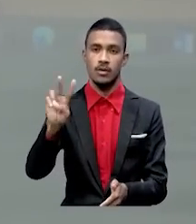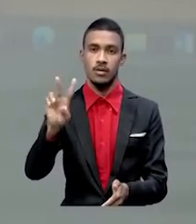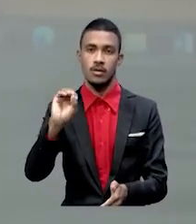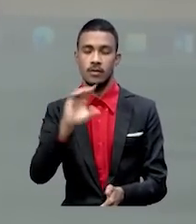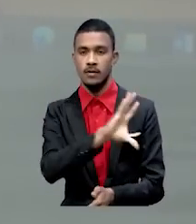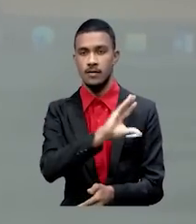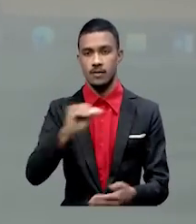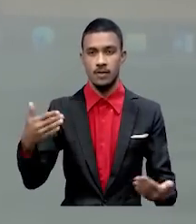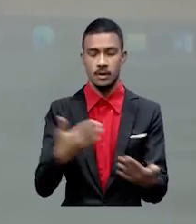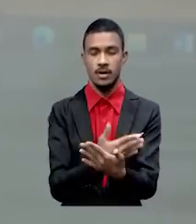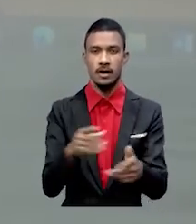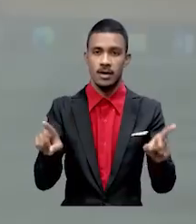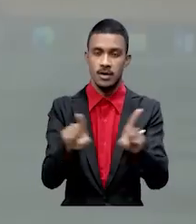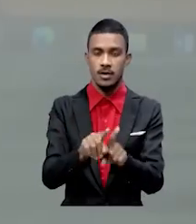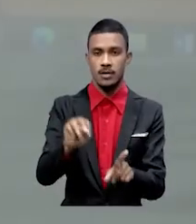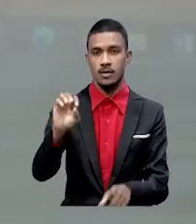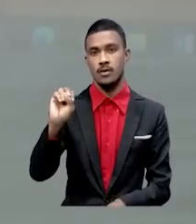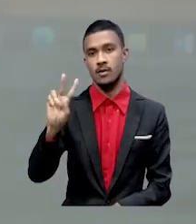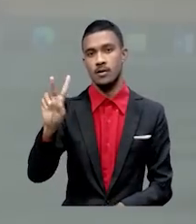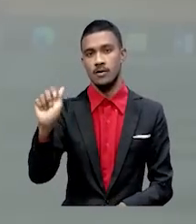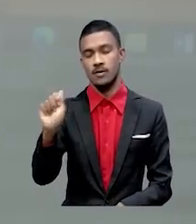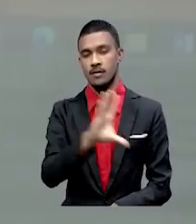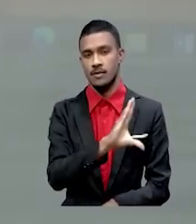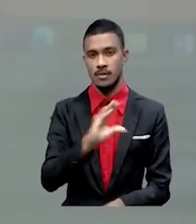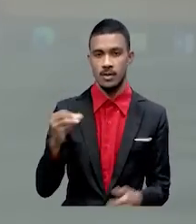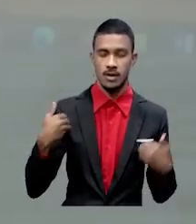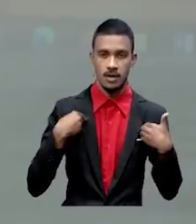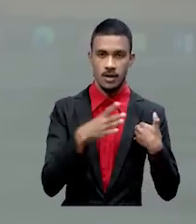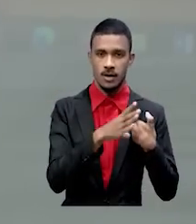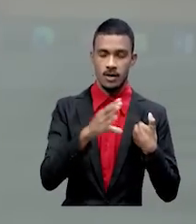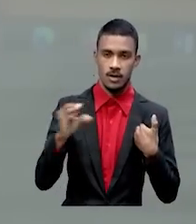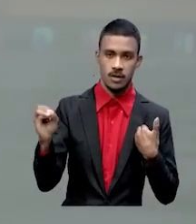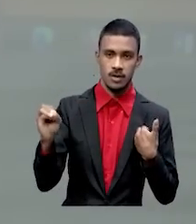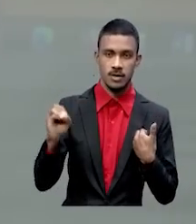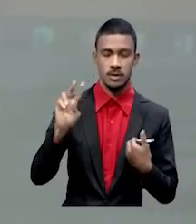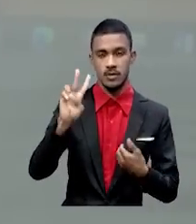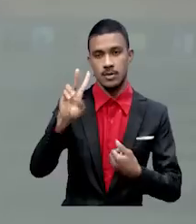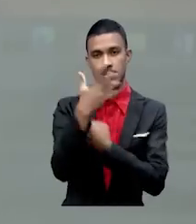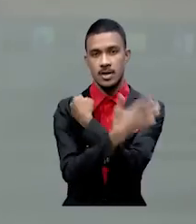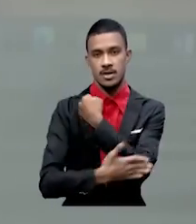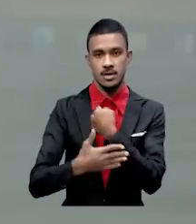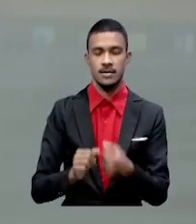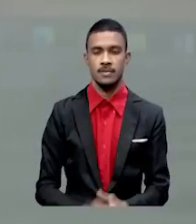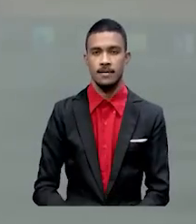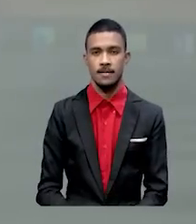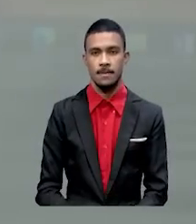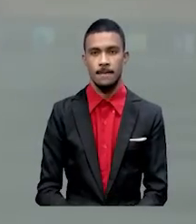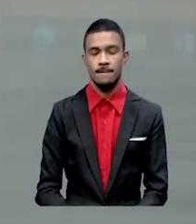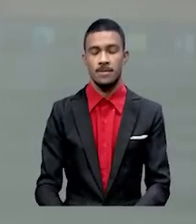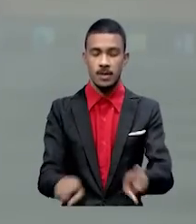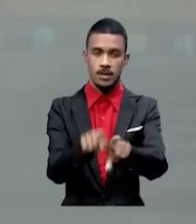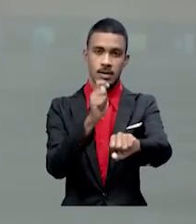de assinatura em Nova Iorque pelos ministros representantes dos dois países. Neste